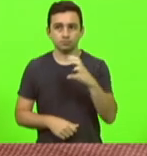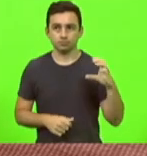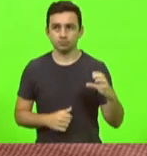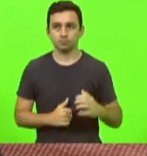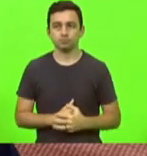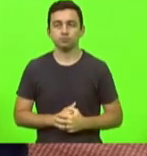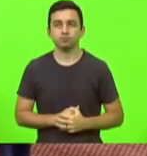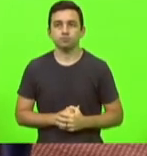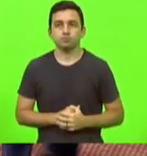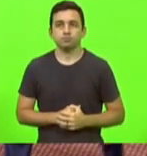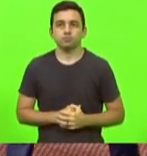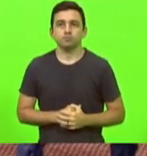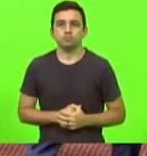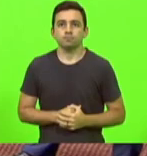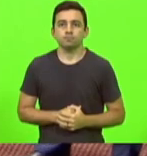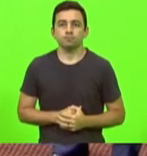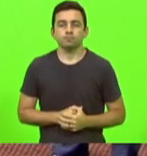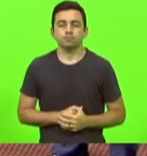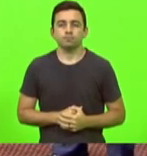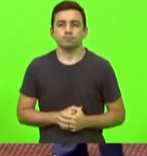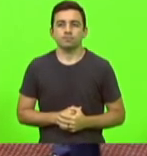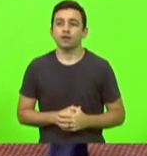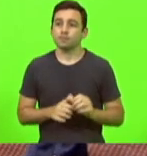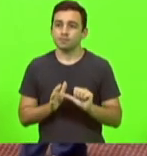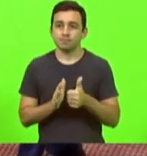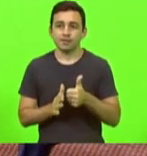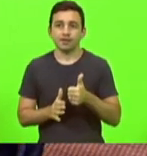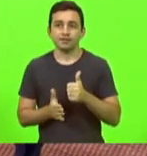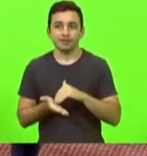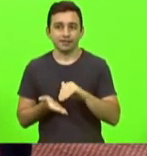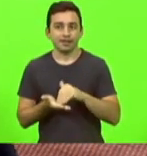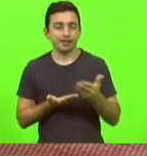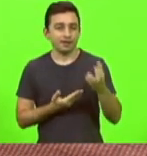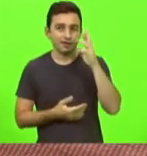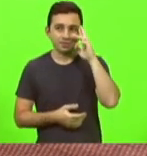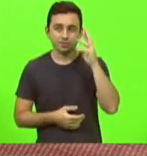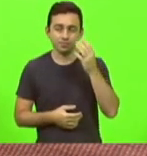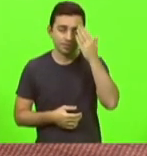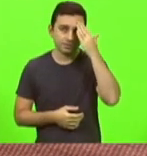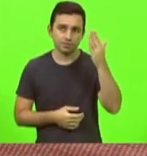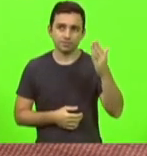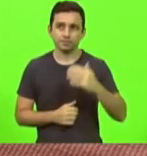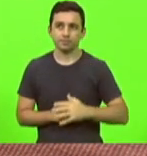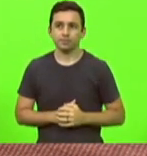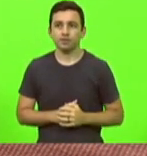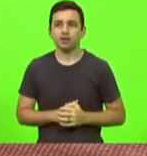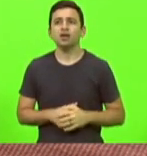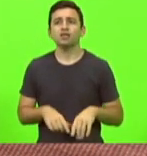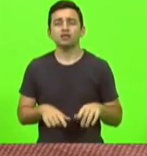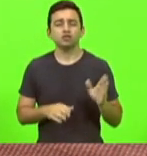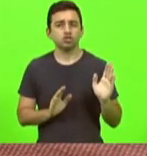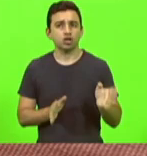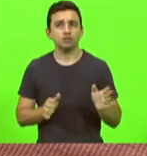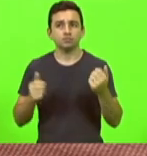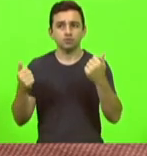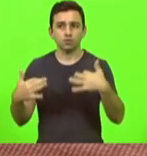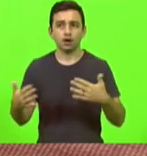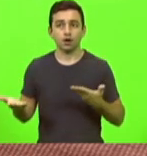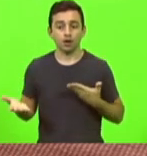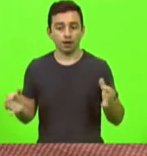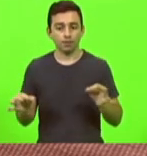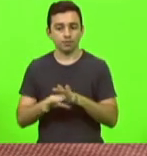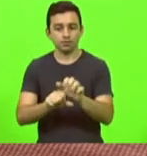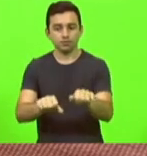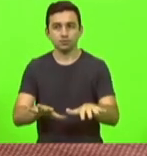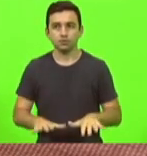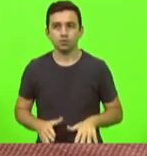Catarina é obrigado a primeira secretária deputado Ricardo Alba ante o exposto eu encerro a